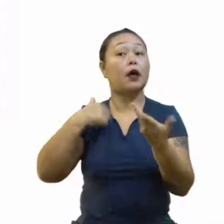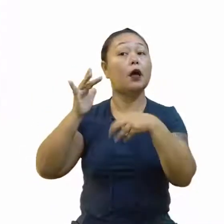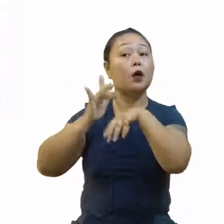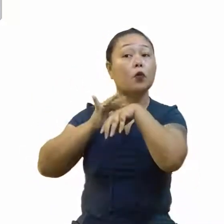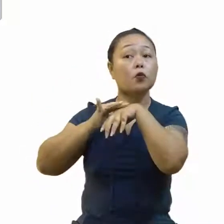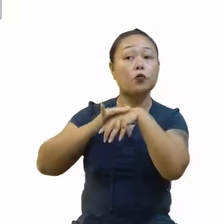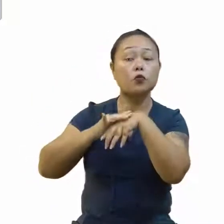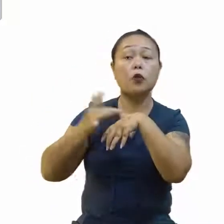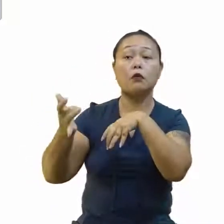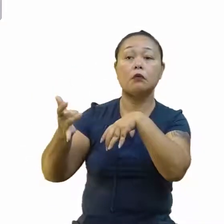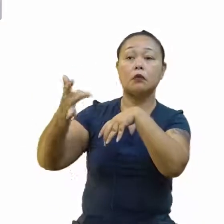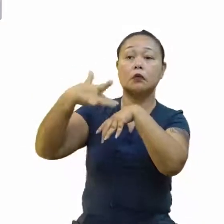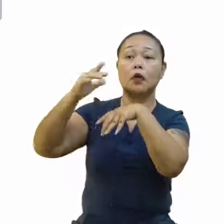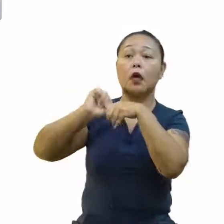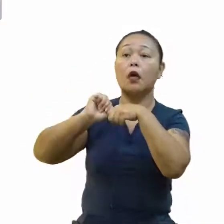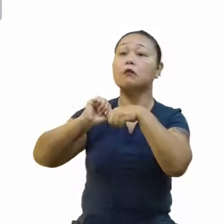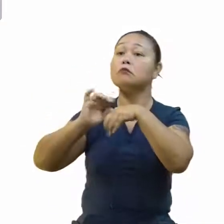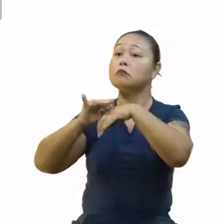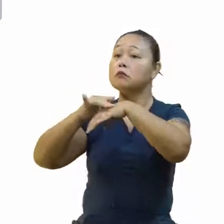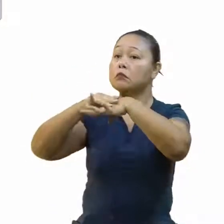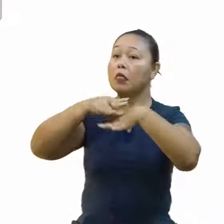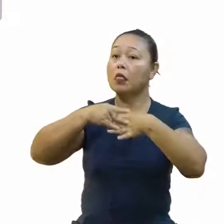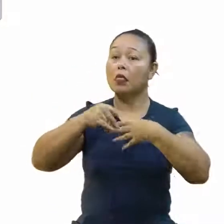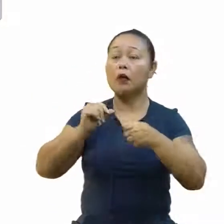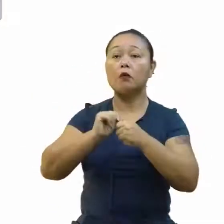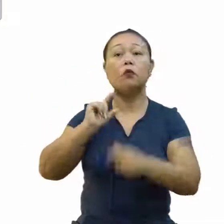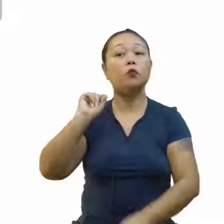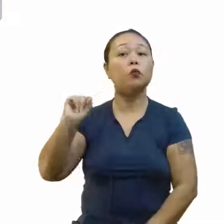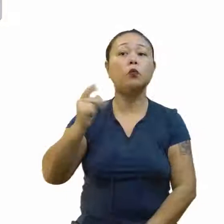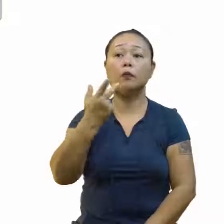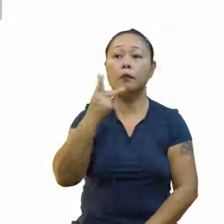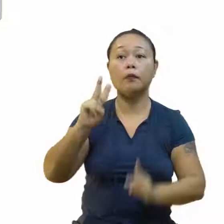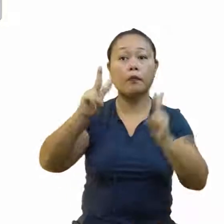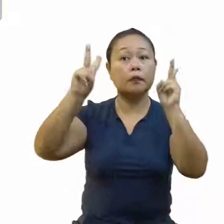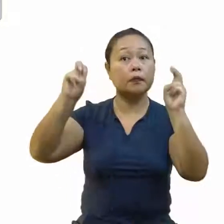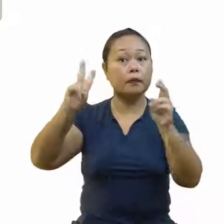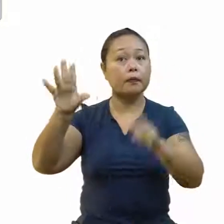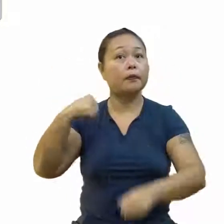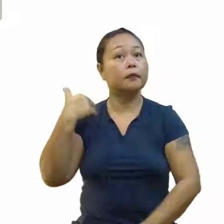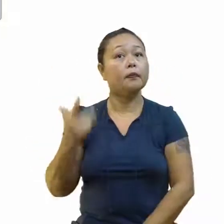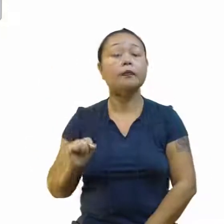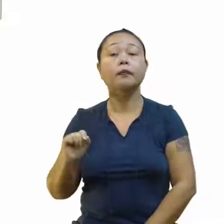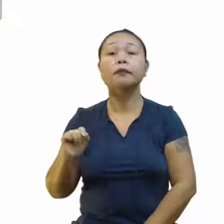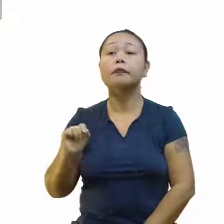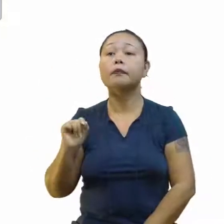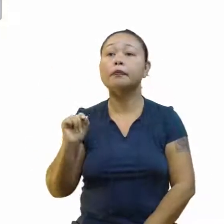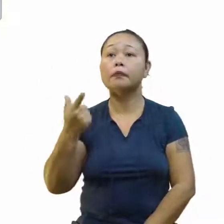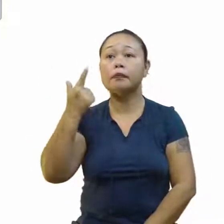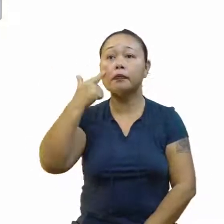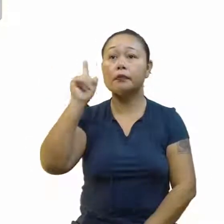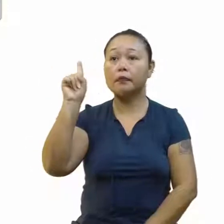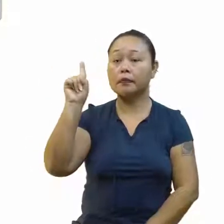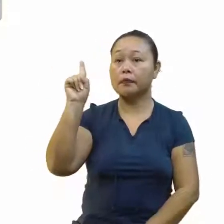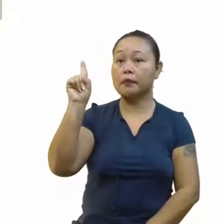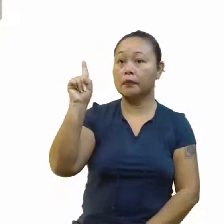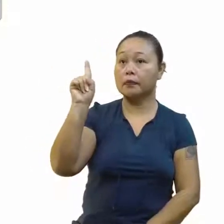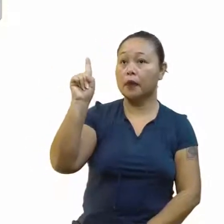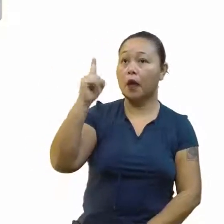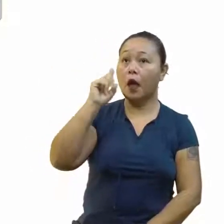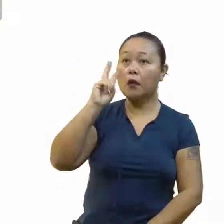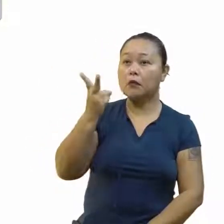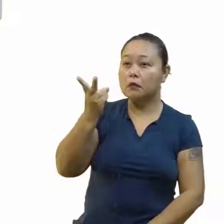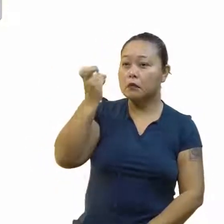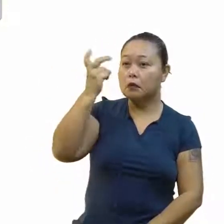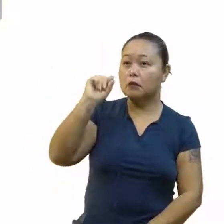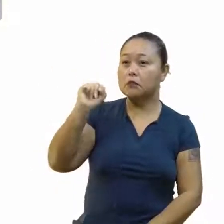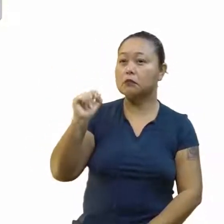crônico-degenerativas. O que eu tenho para falar sobre a hipertensão arterial? Primeiro a sigla, identificando aqui, se vocês forem